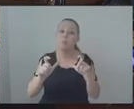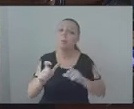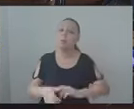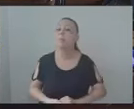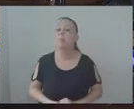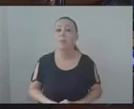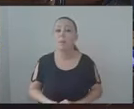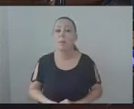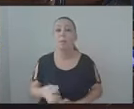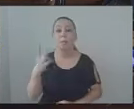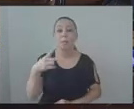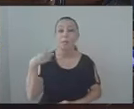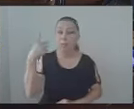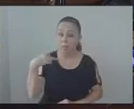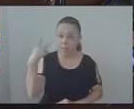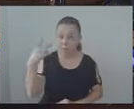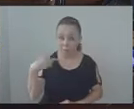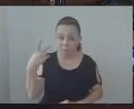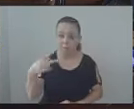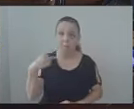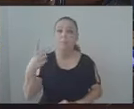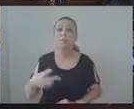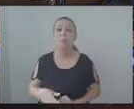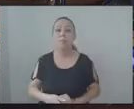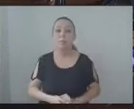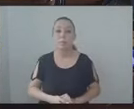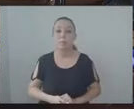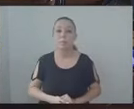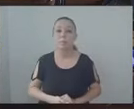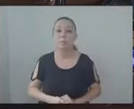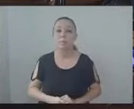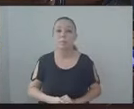Vereadores, à mesa.